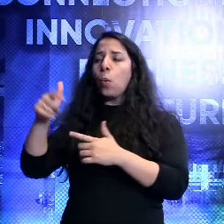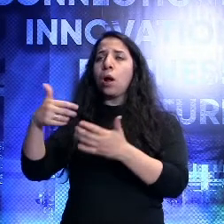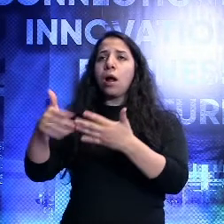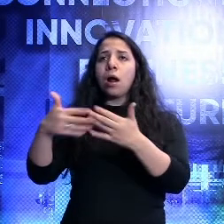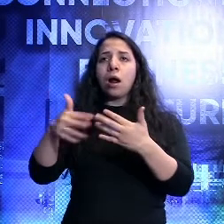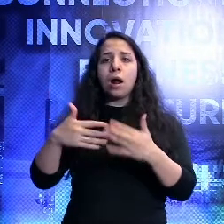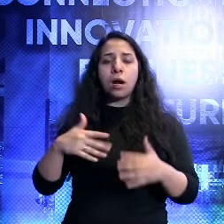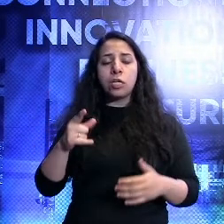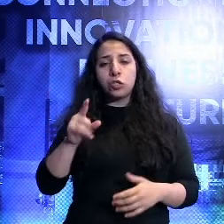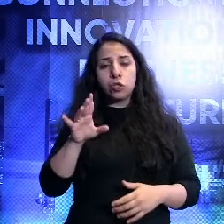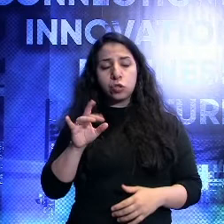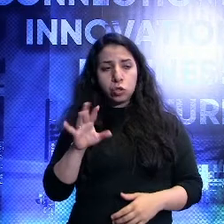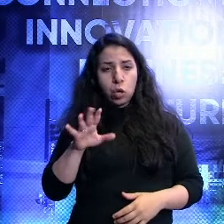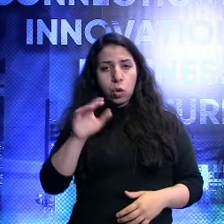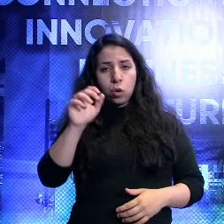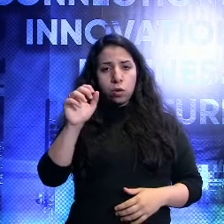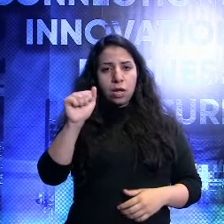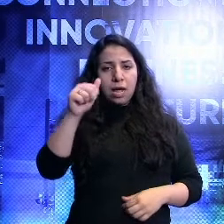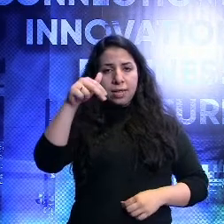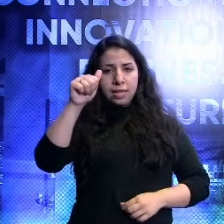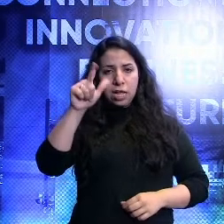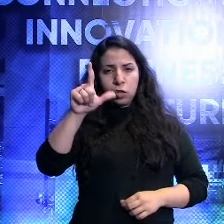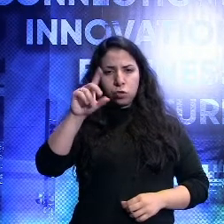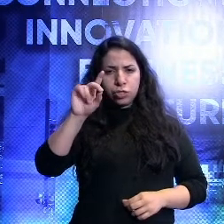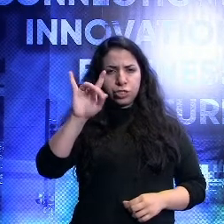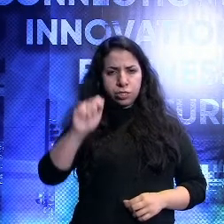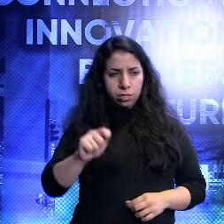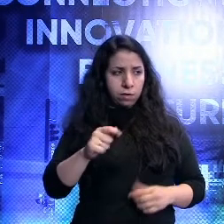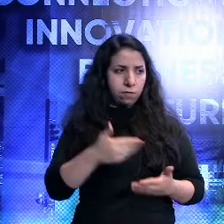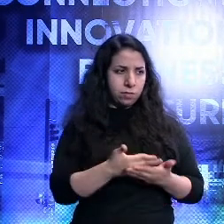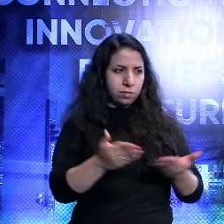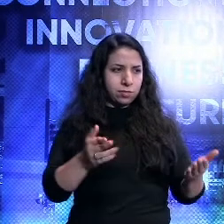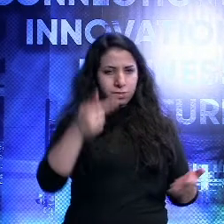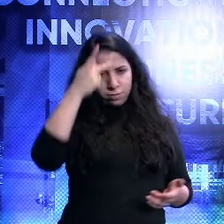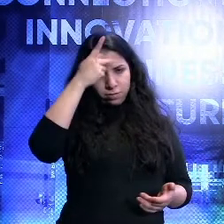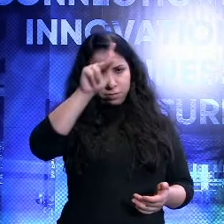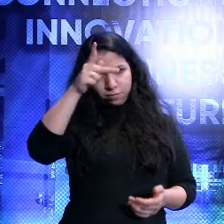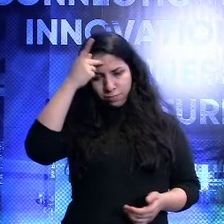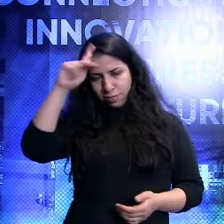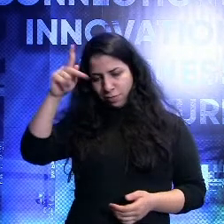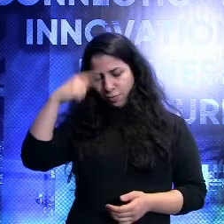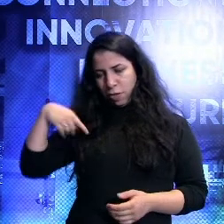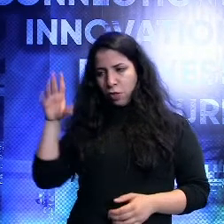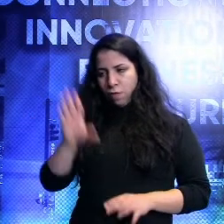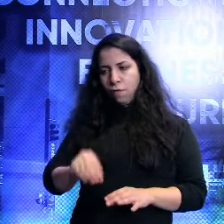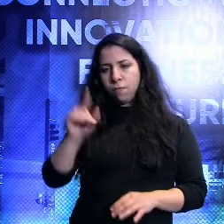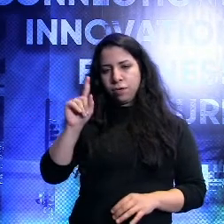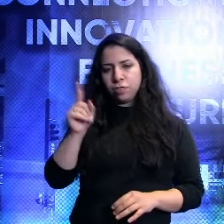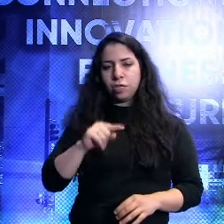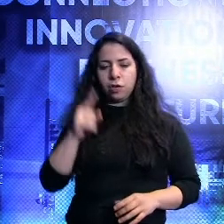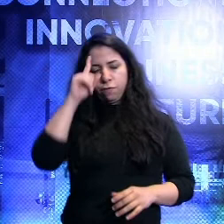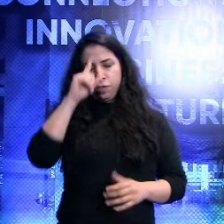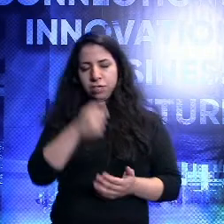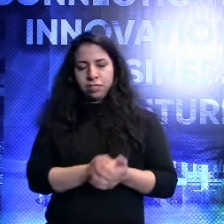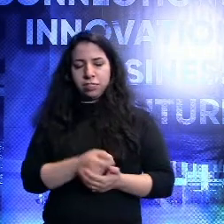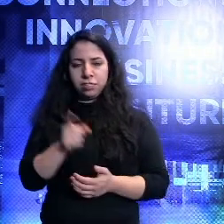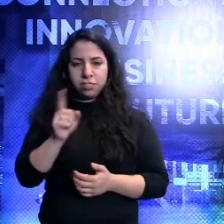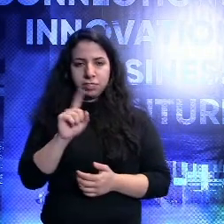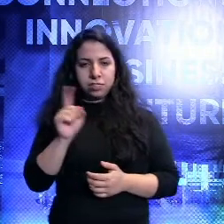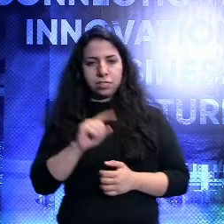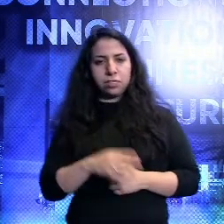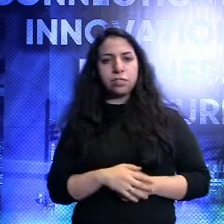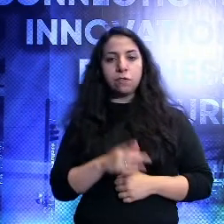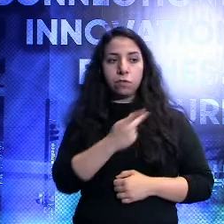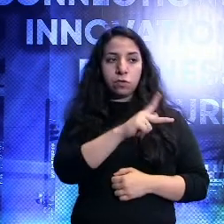por analogia. Eu vou deixar essa decisão para vocês. Tá? Eu não vou decidir para vocês se isso aqui é ciência de dados ou não, fica para